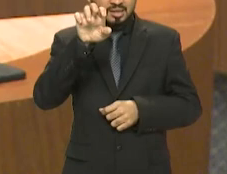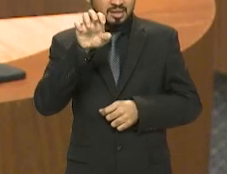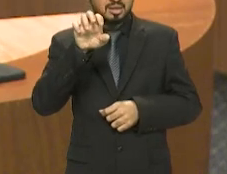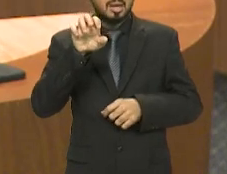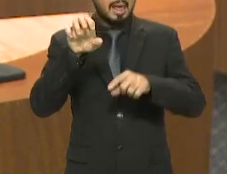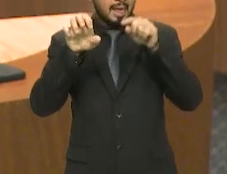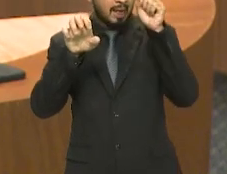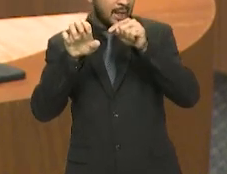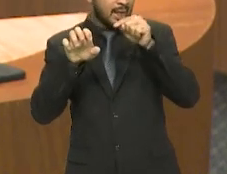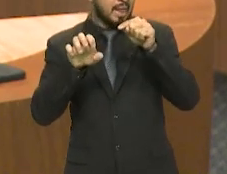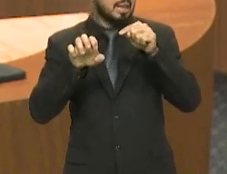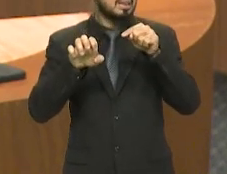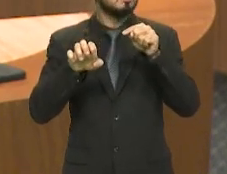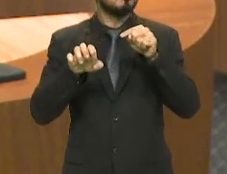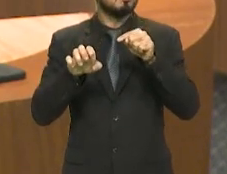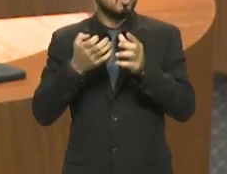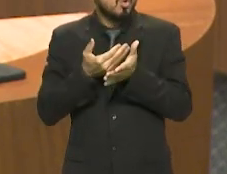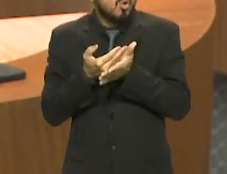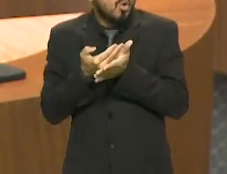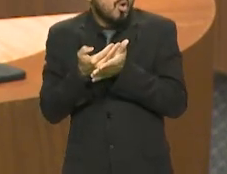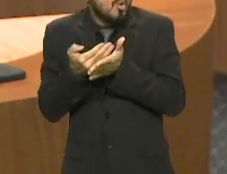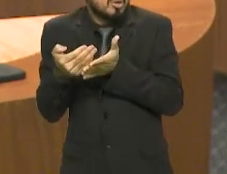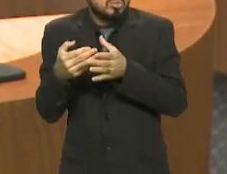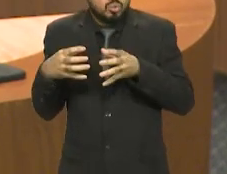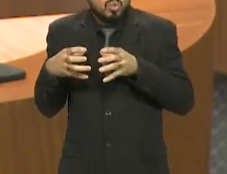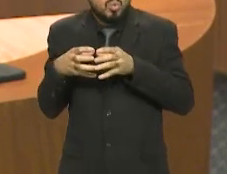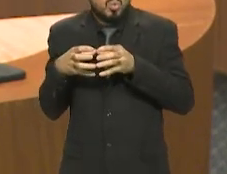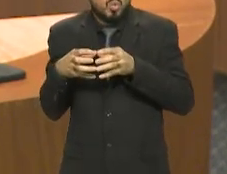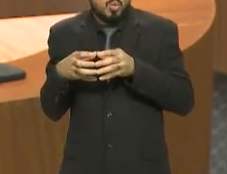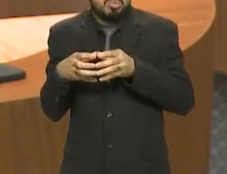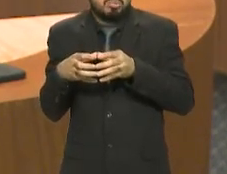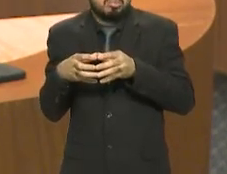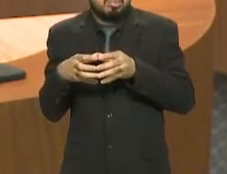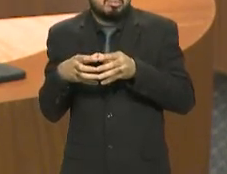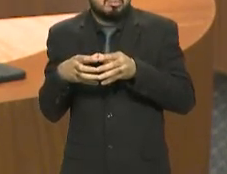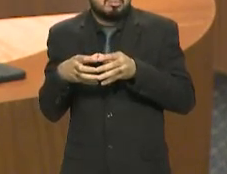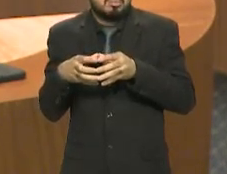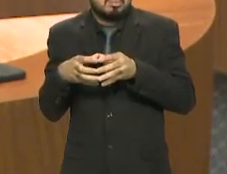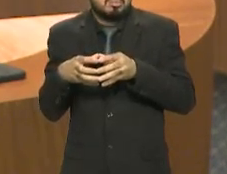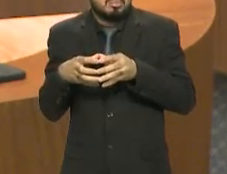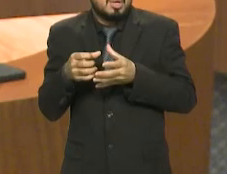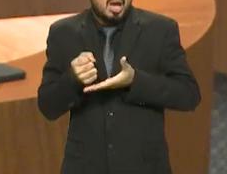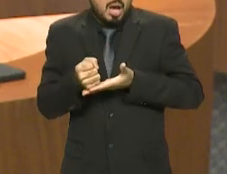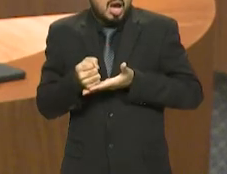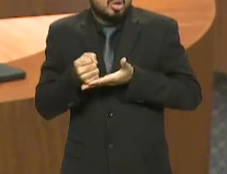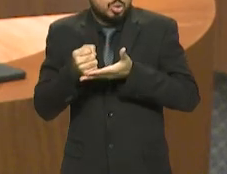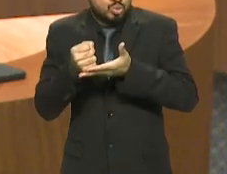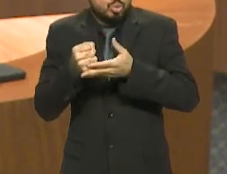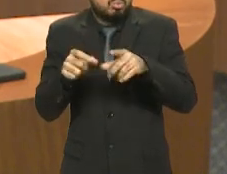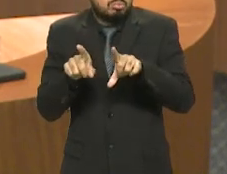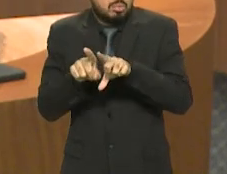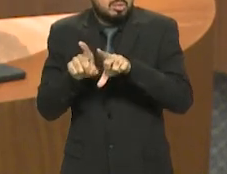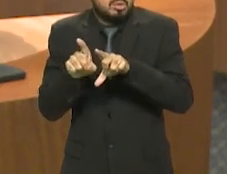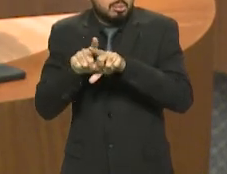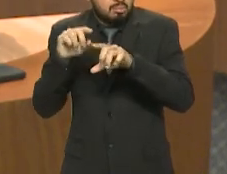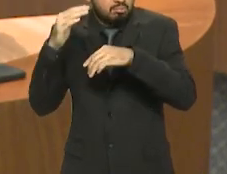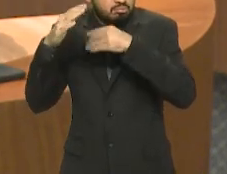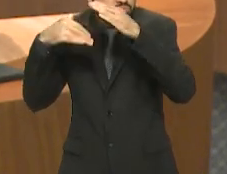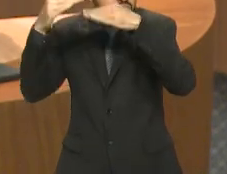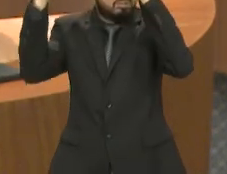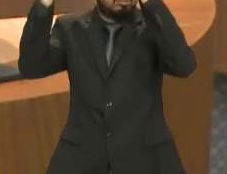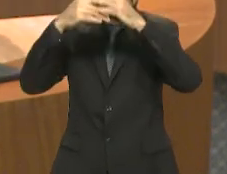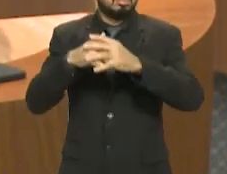feita, construída por este grupo político e que também ajudou a construir esse grande